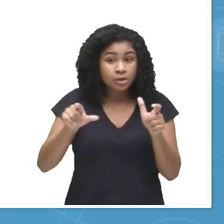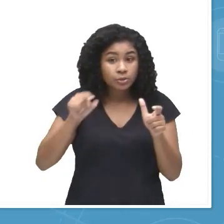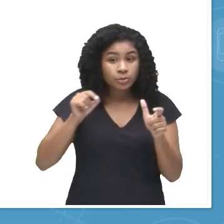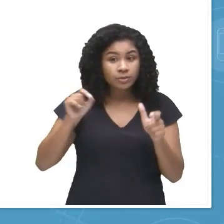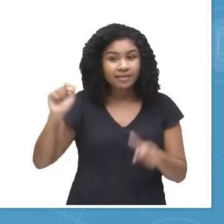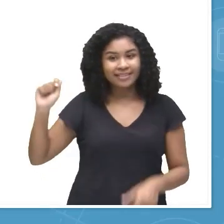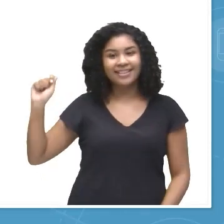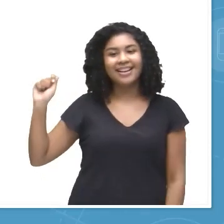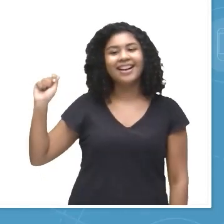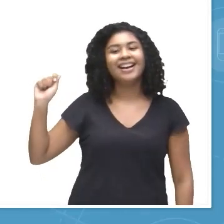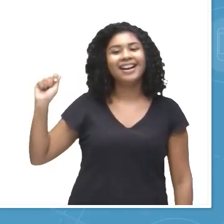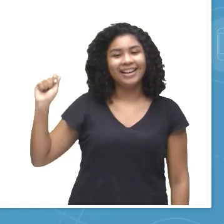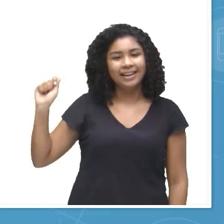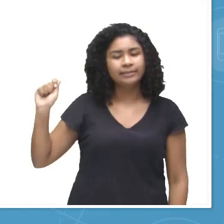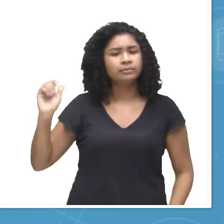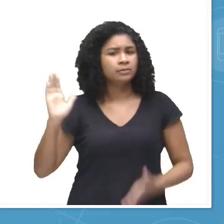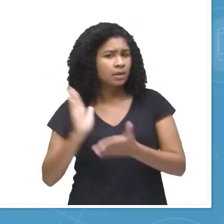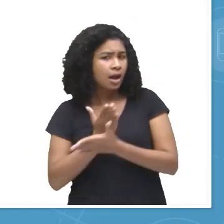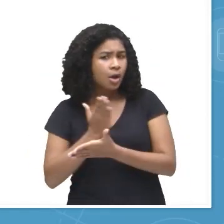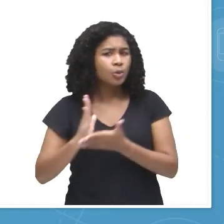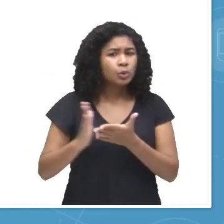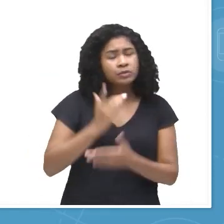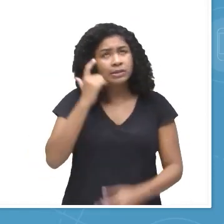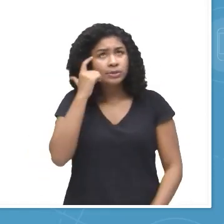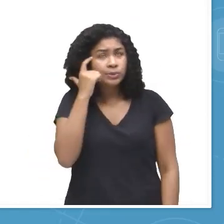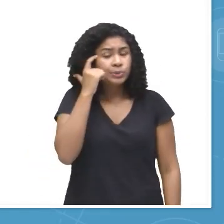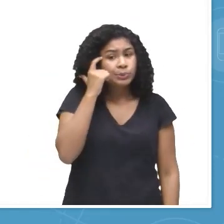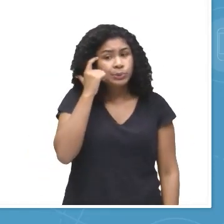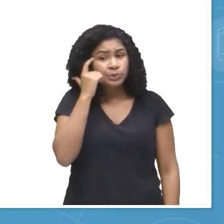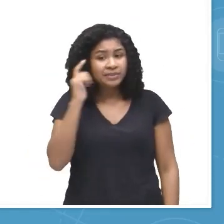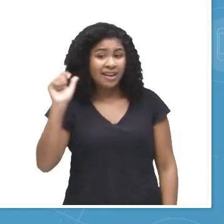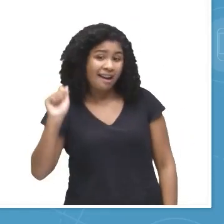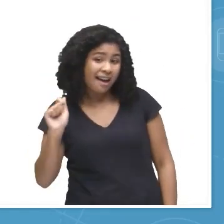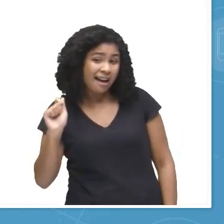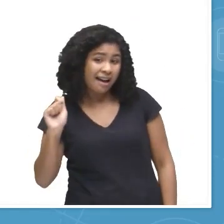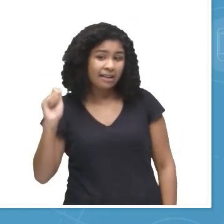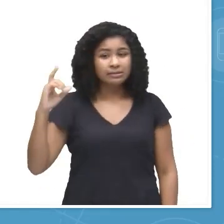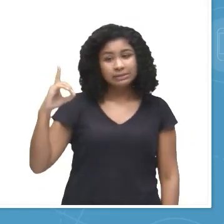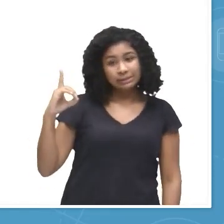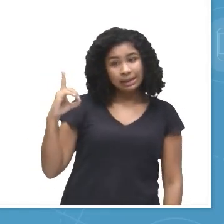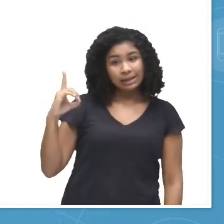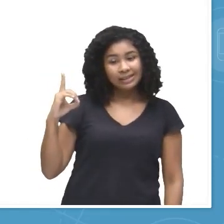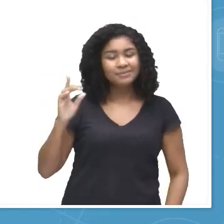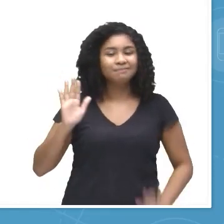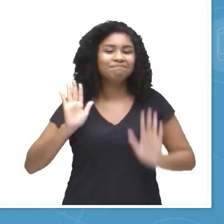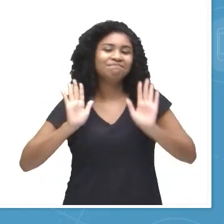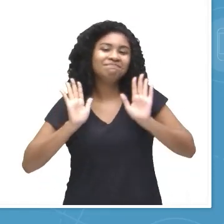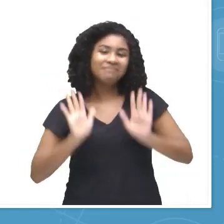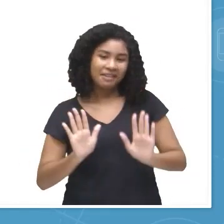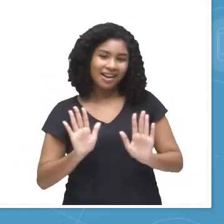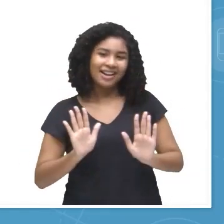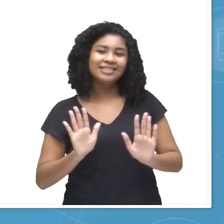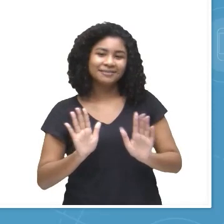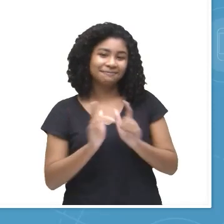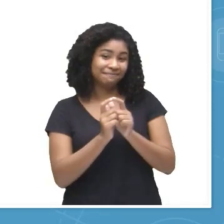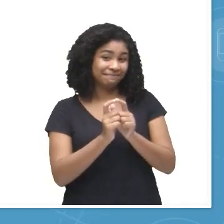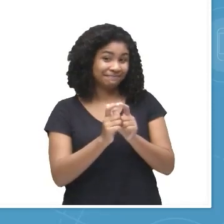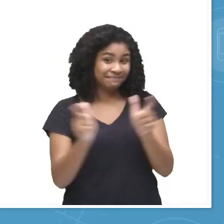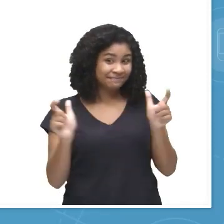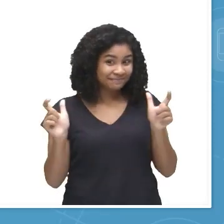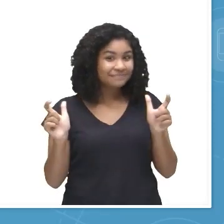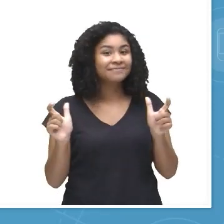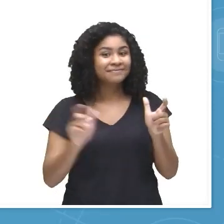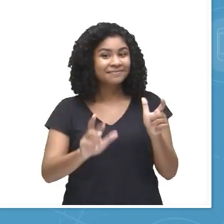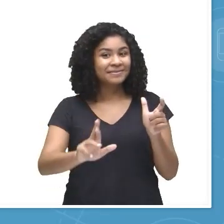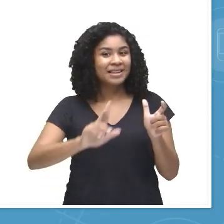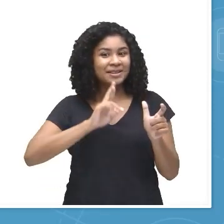A. Teve alguns que ficaram um pouco em dúvida, né, entre a letra A e a letra D, mas a maioria aqui